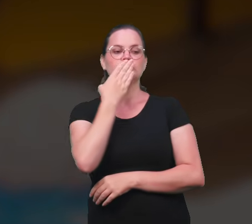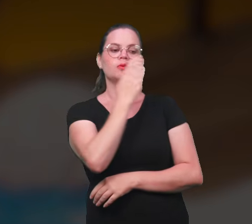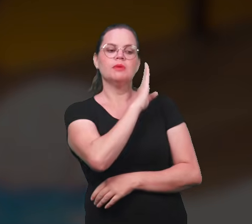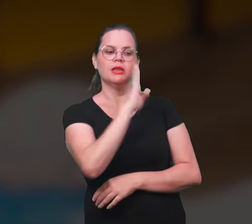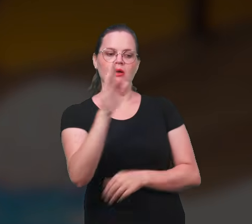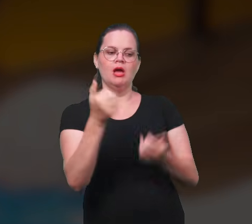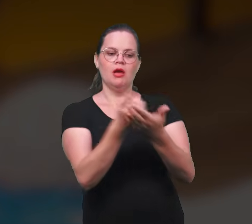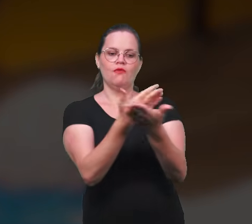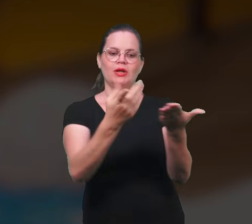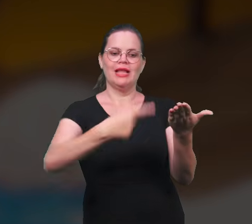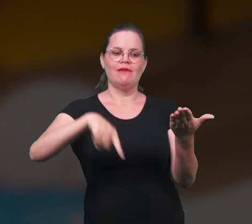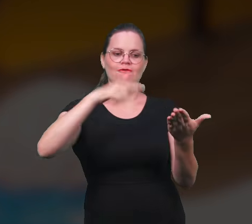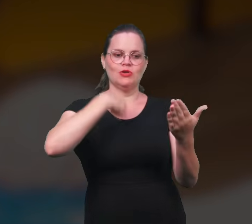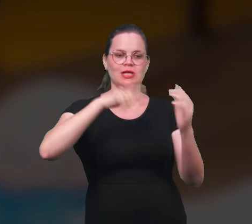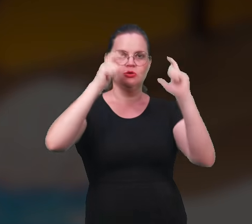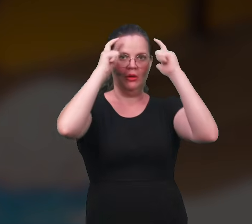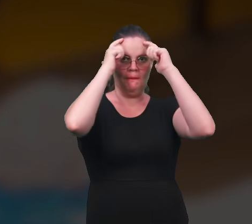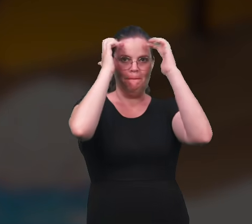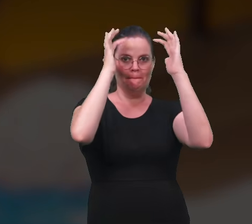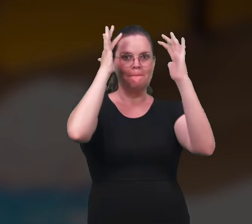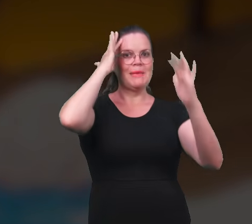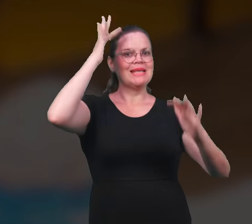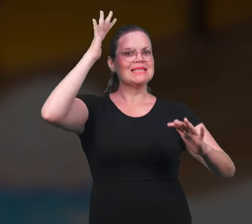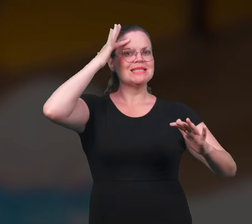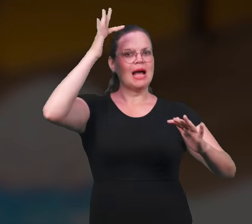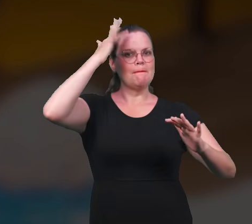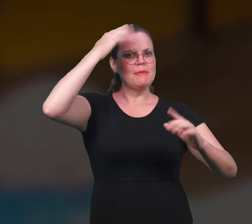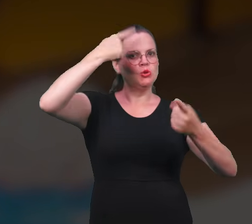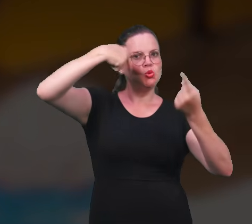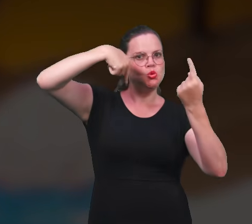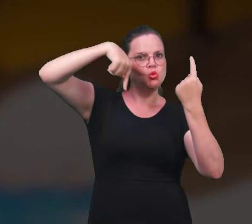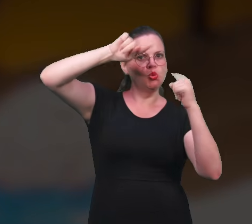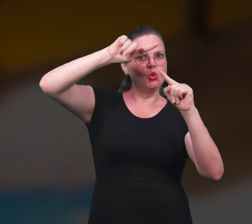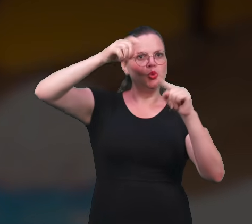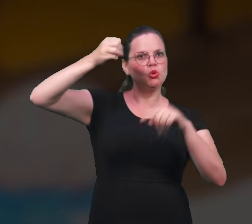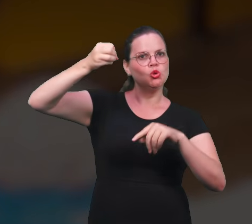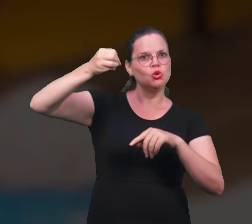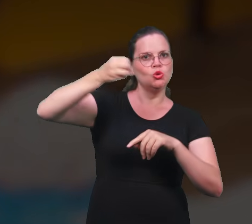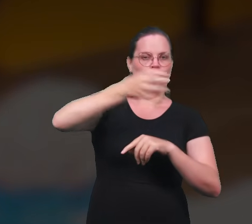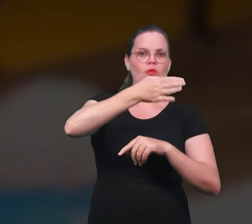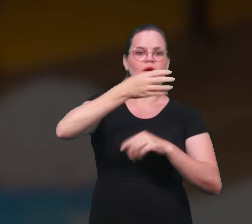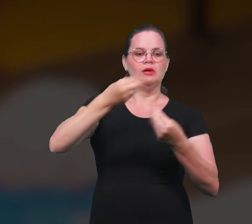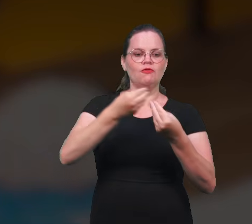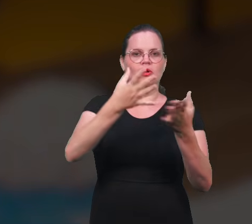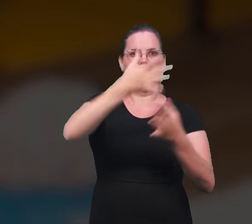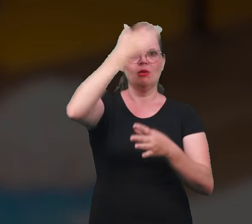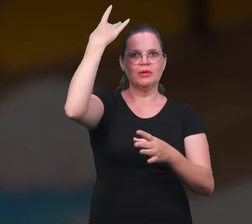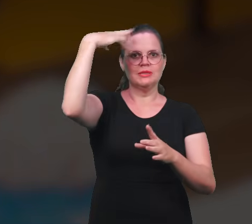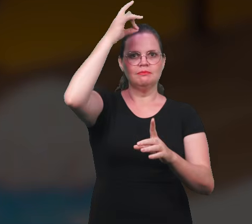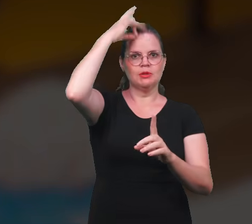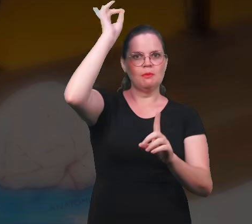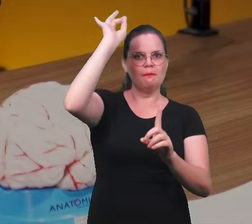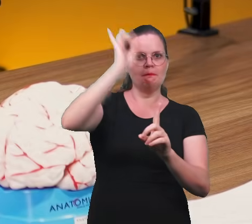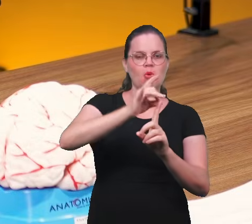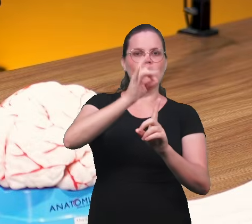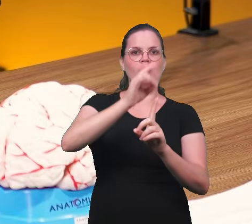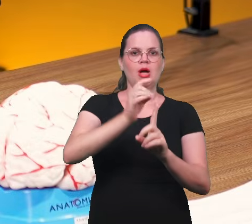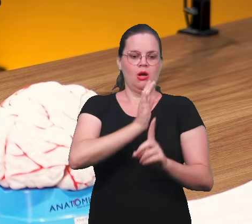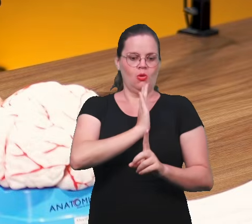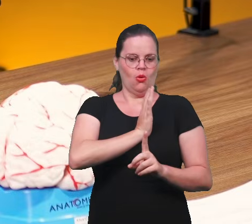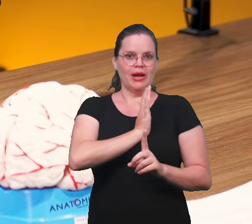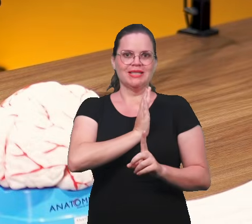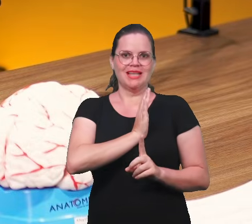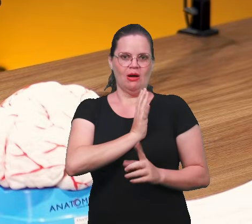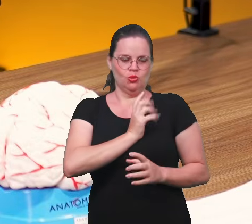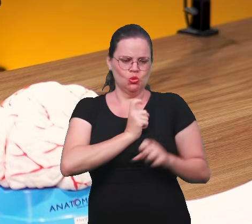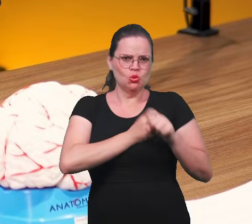novo, e tirarei o coração de pedra da vossa carne, e vos darei um coração de carne. Então,